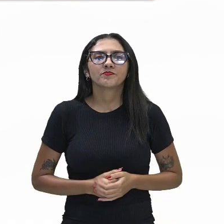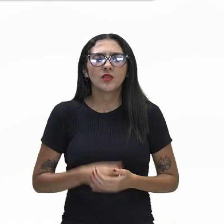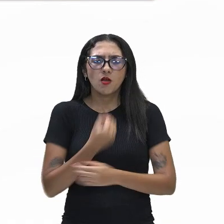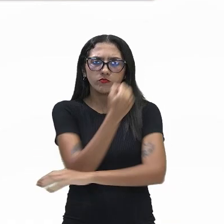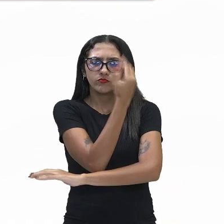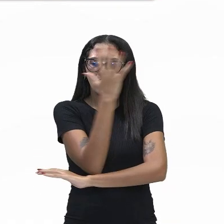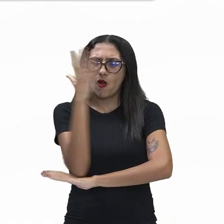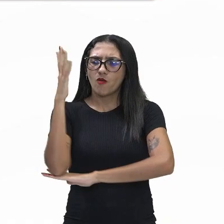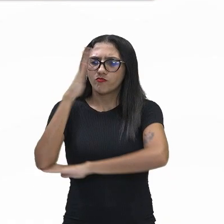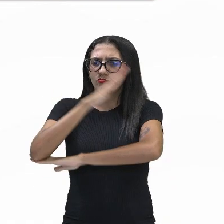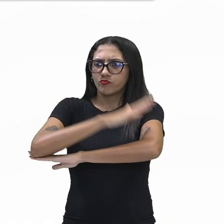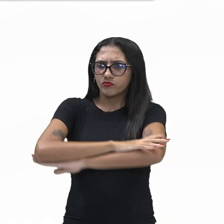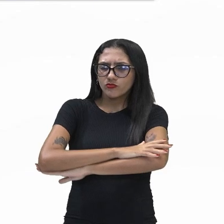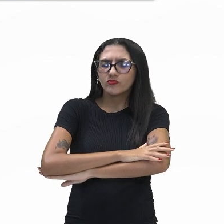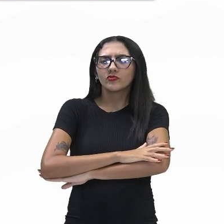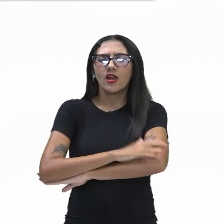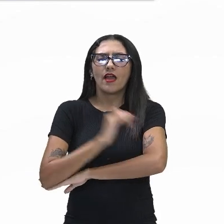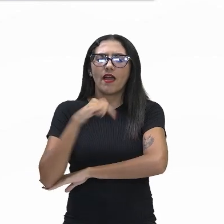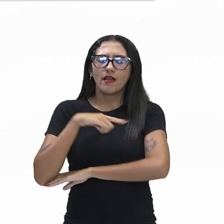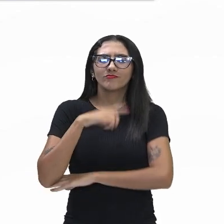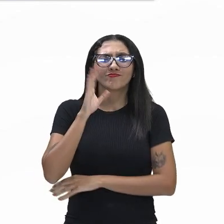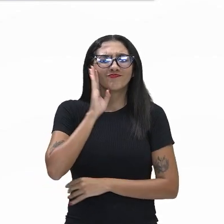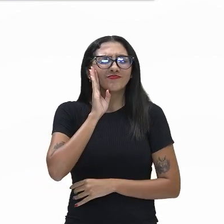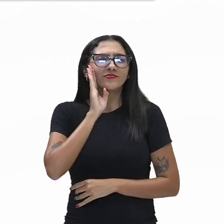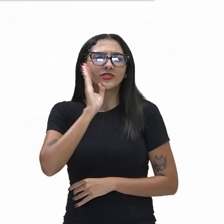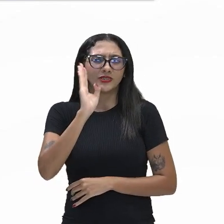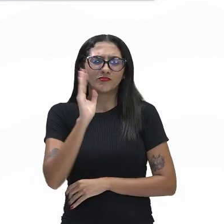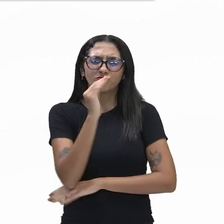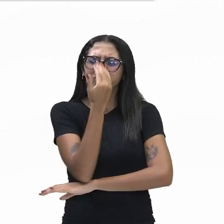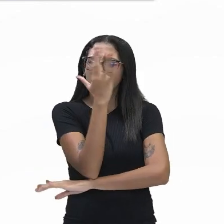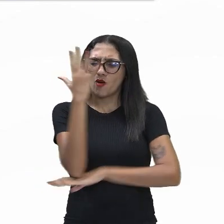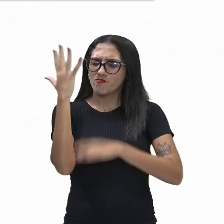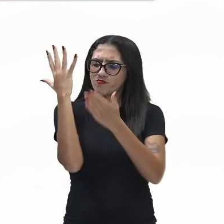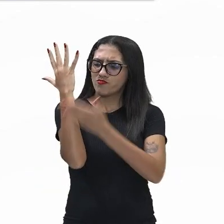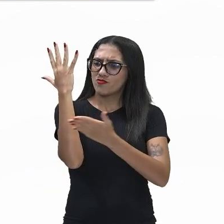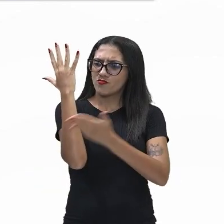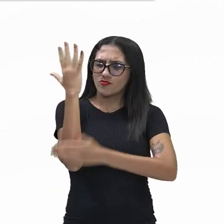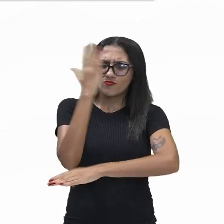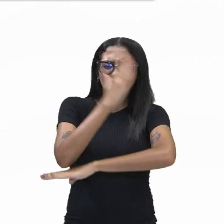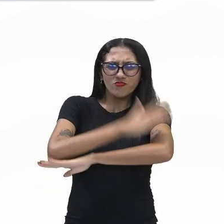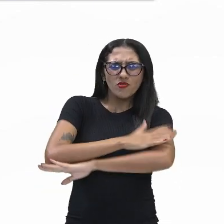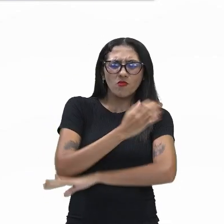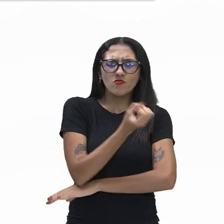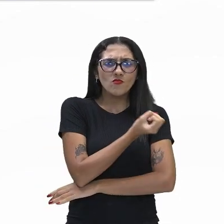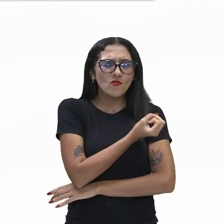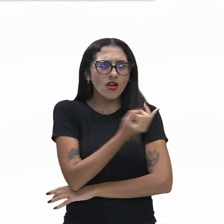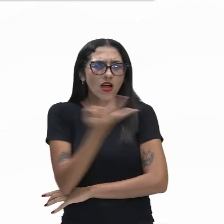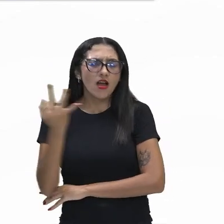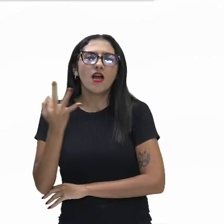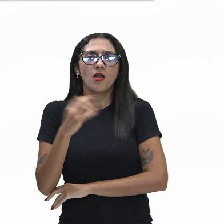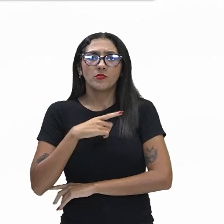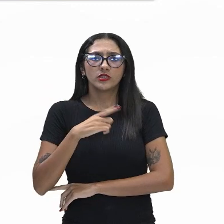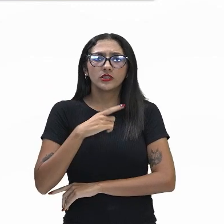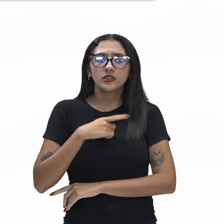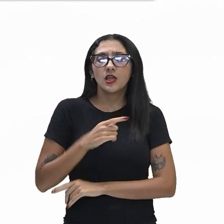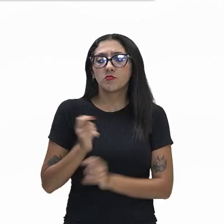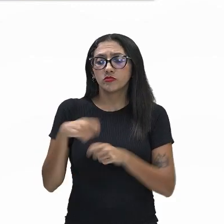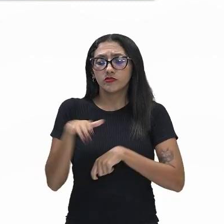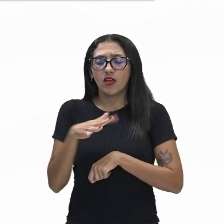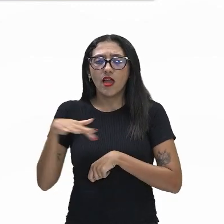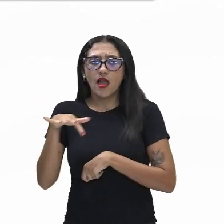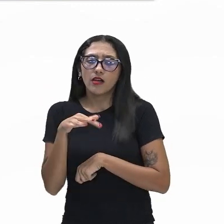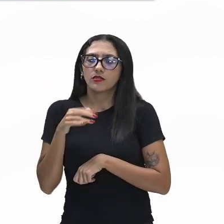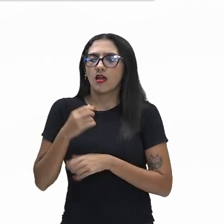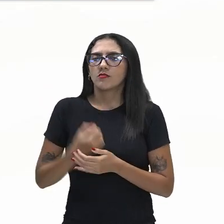desmatamento é um dos principais. A derrubada de árvores em larga escala para a agricultura, para a criação